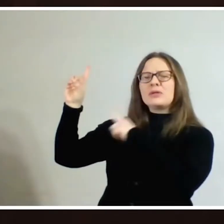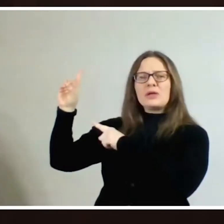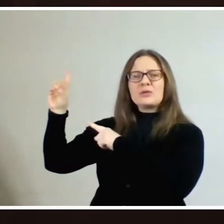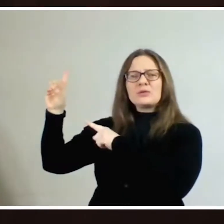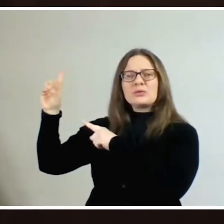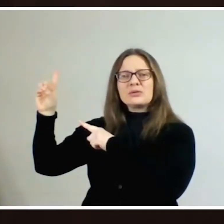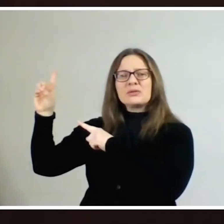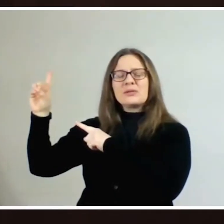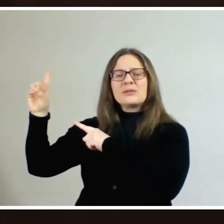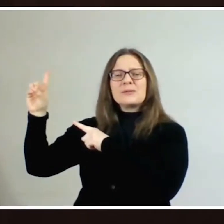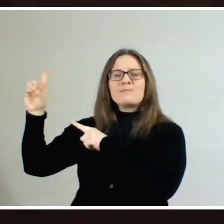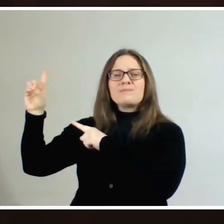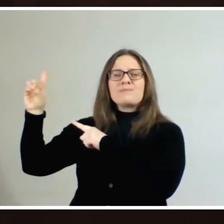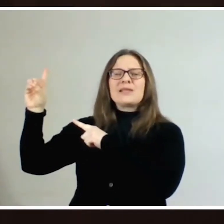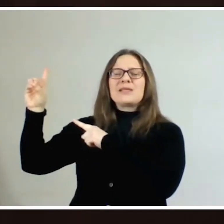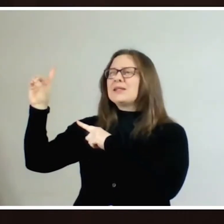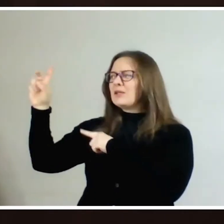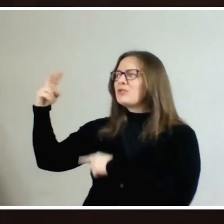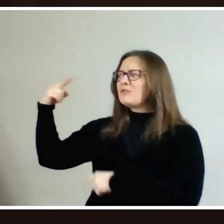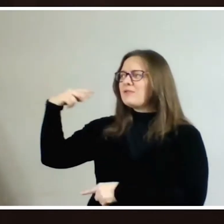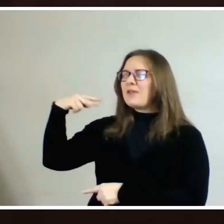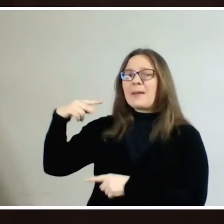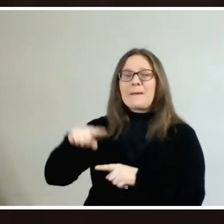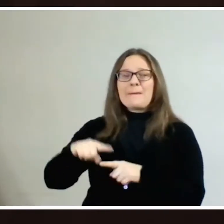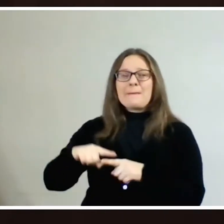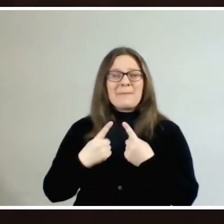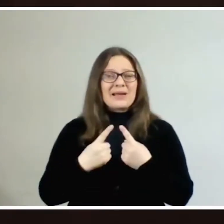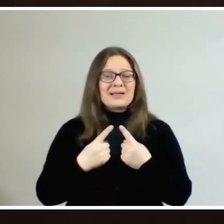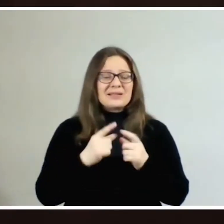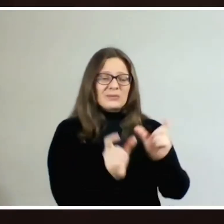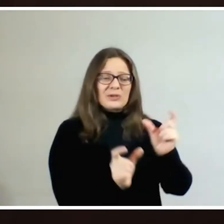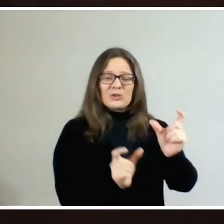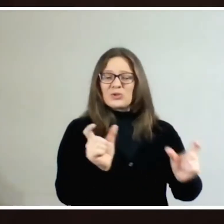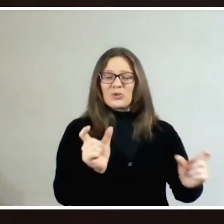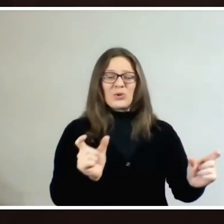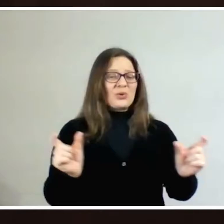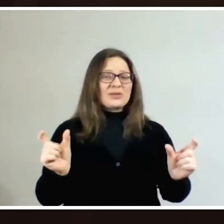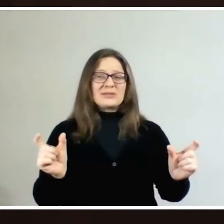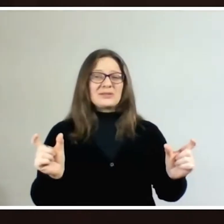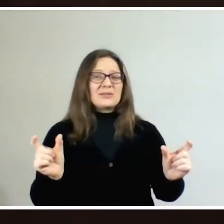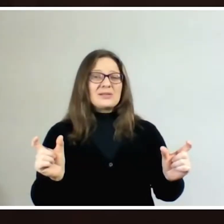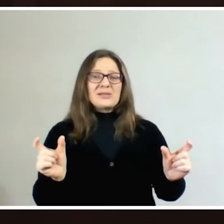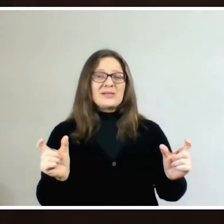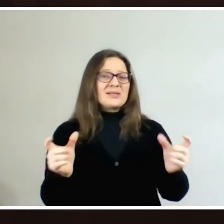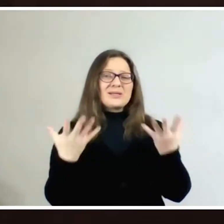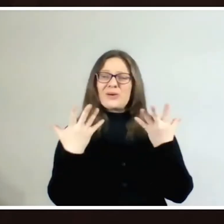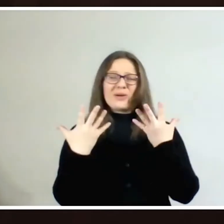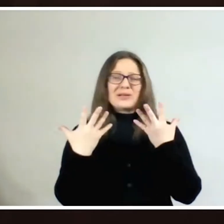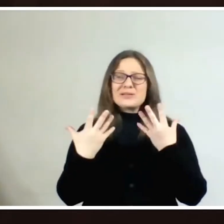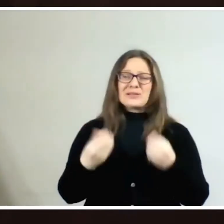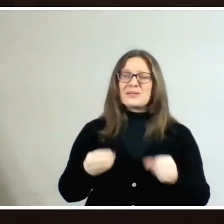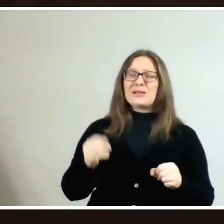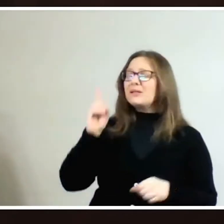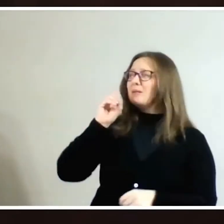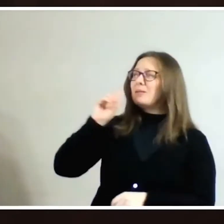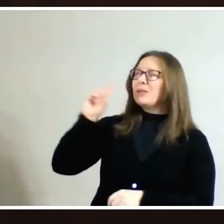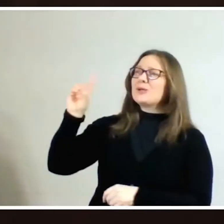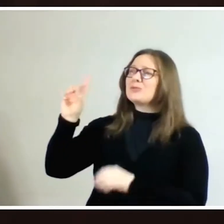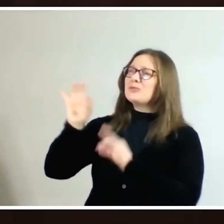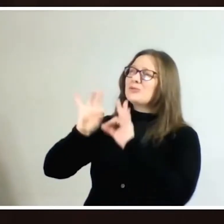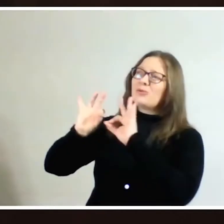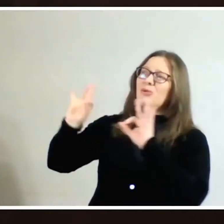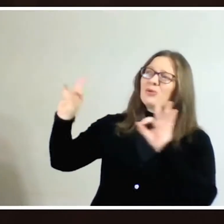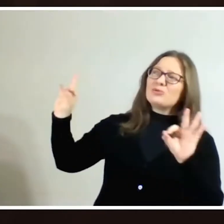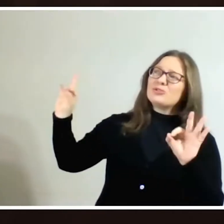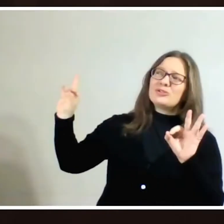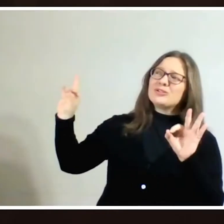ouve. Nisto reconhecemos o espírito da verdade e o espírito do erro. Então, irmãos, quem